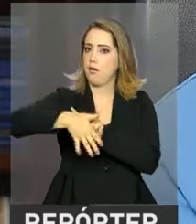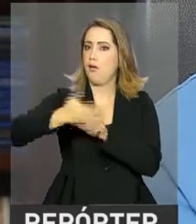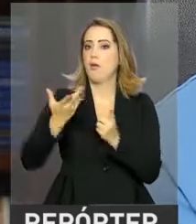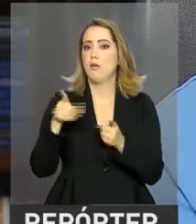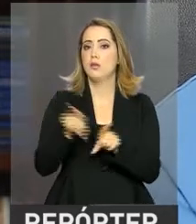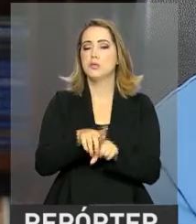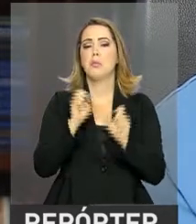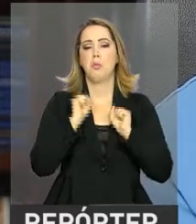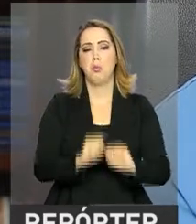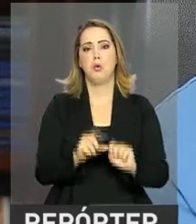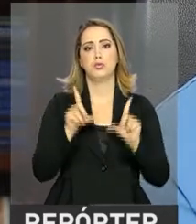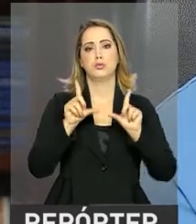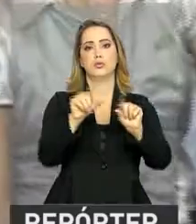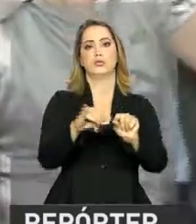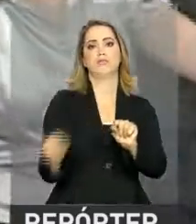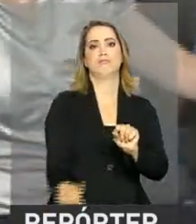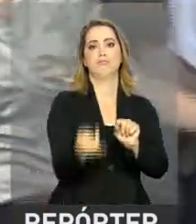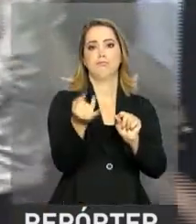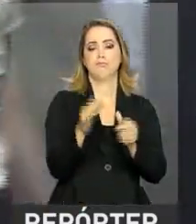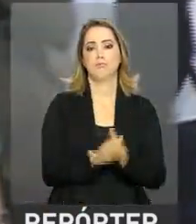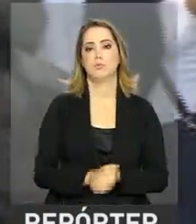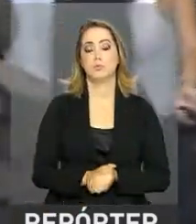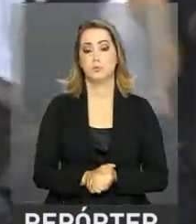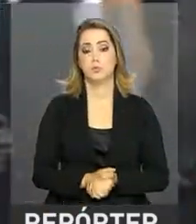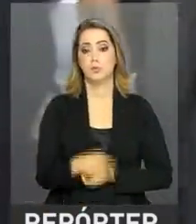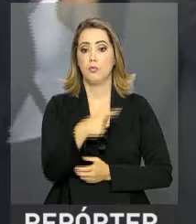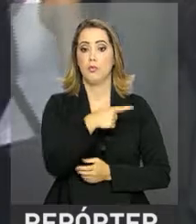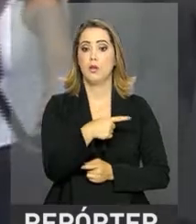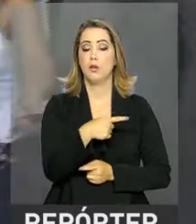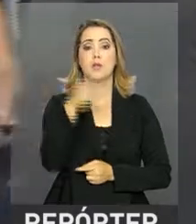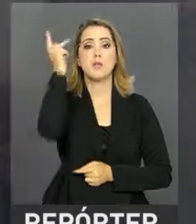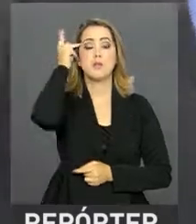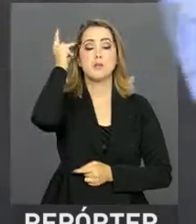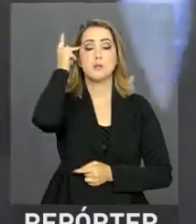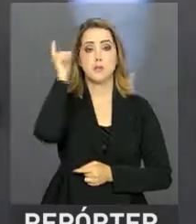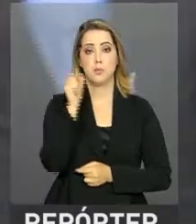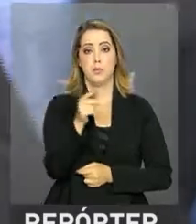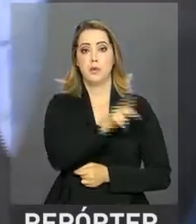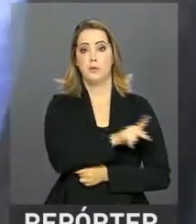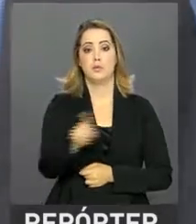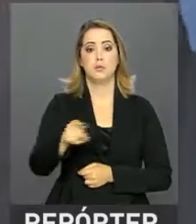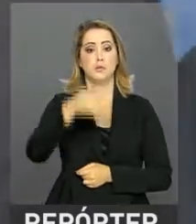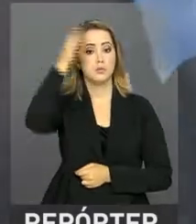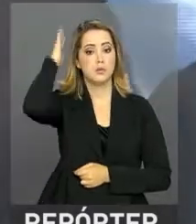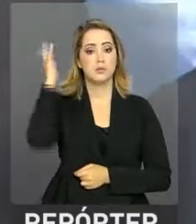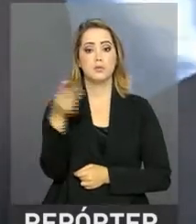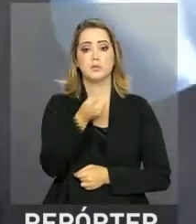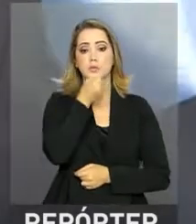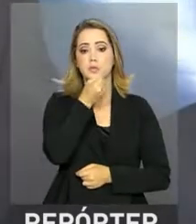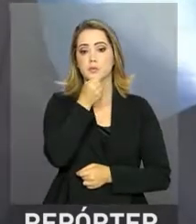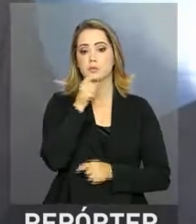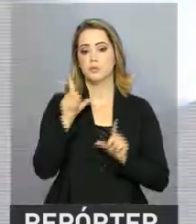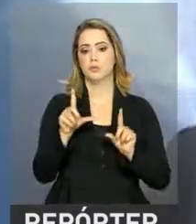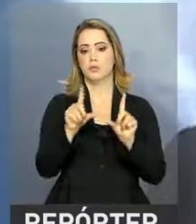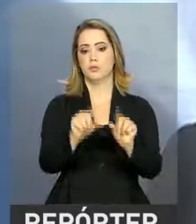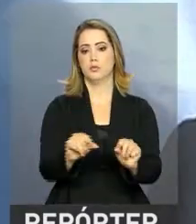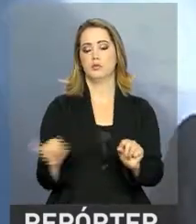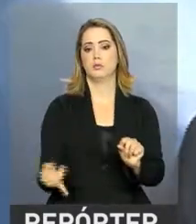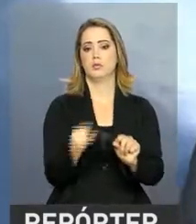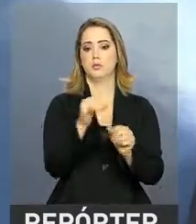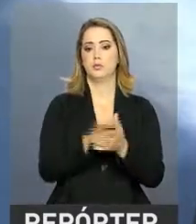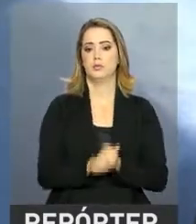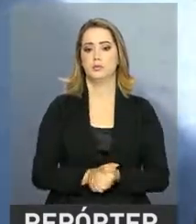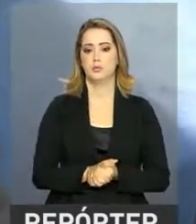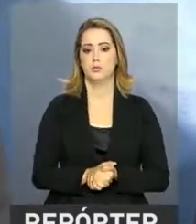confortável para baixar essas taxas de juros. No município de Praia Grande, em São Paulo, o presidente Michel Temer comentou a redução dos juros. Na verdade,